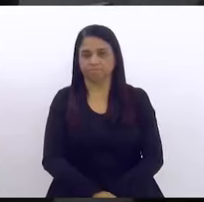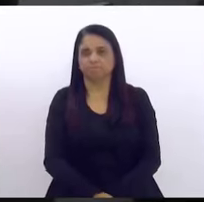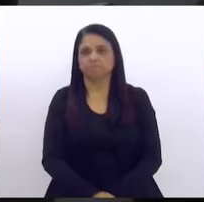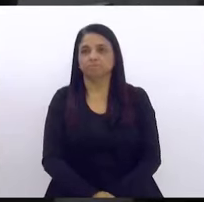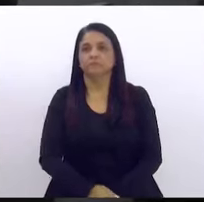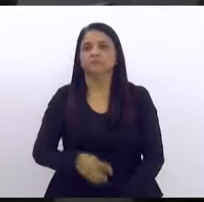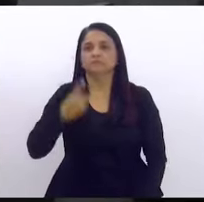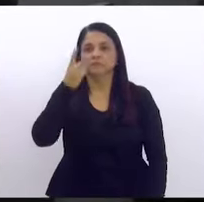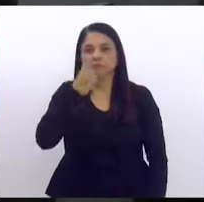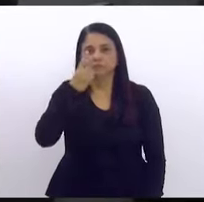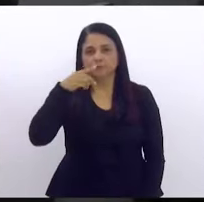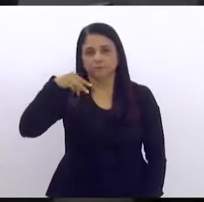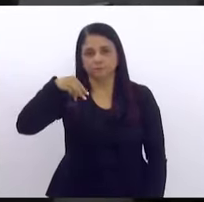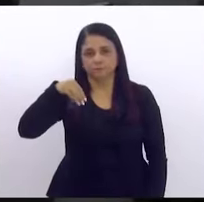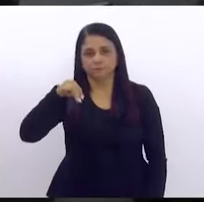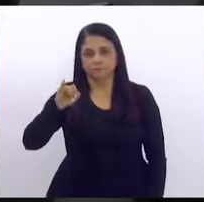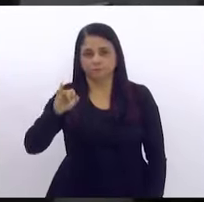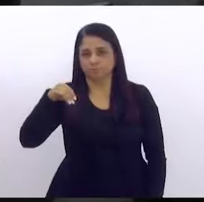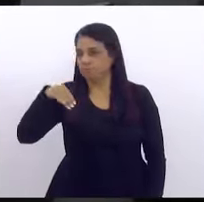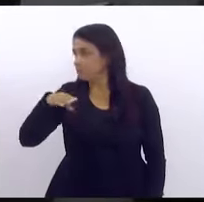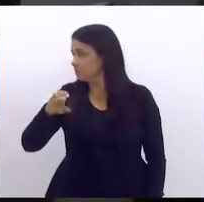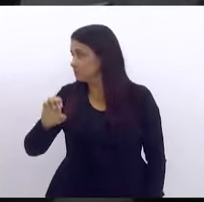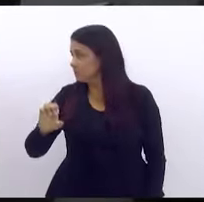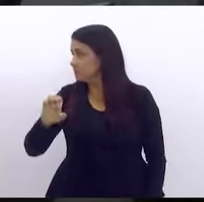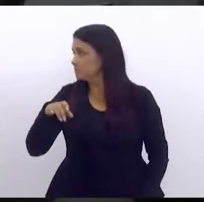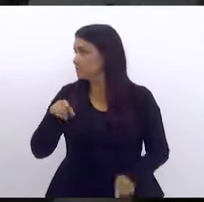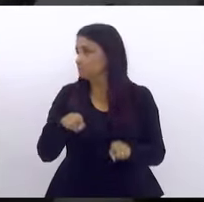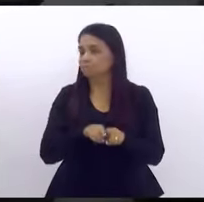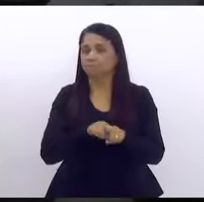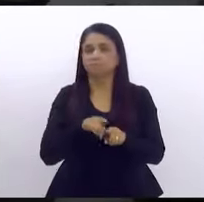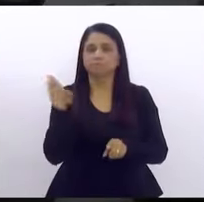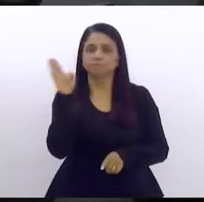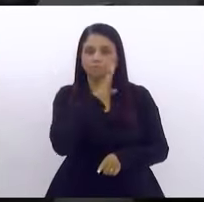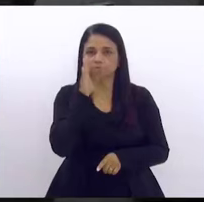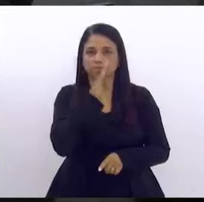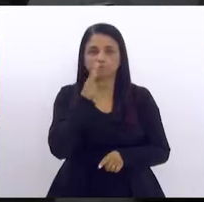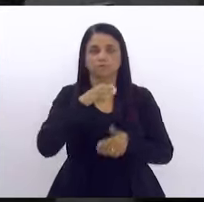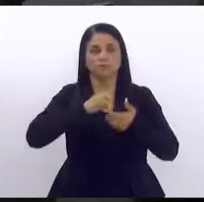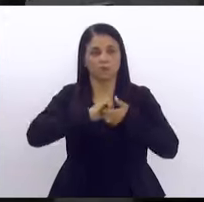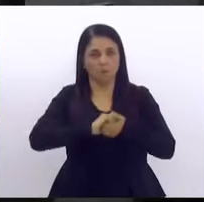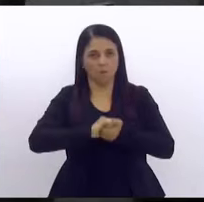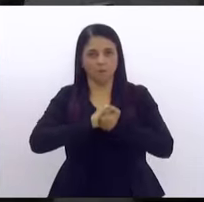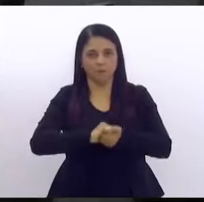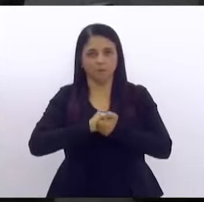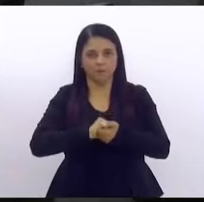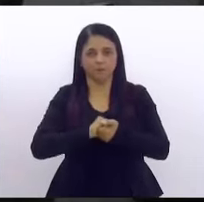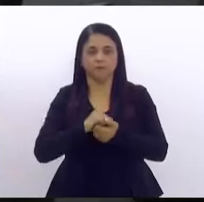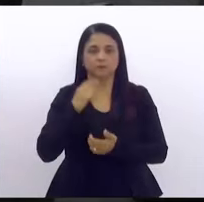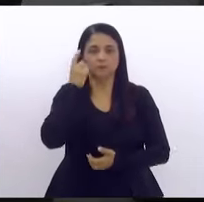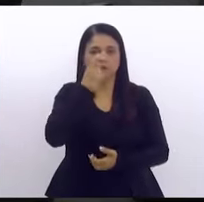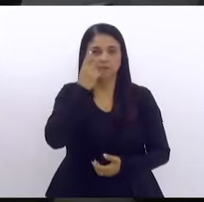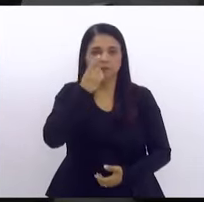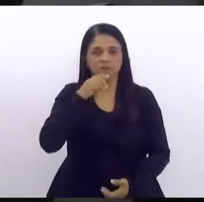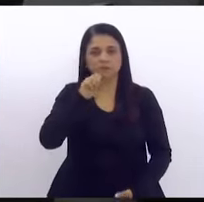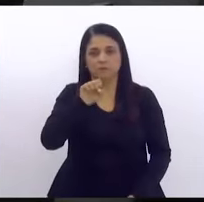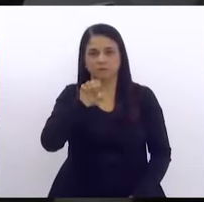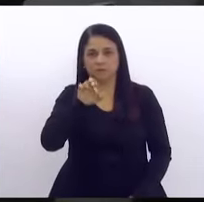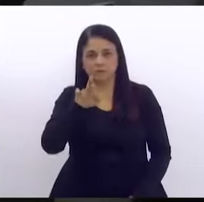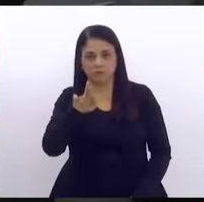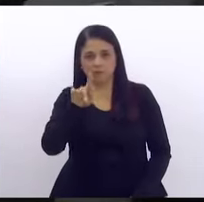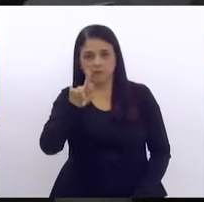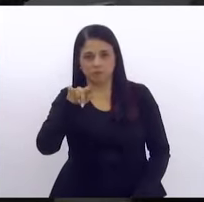Deputado Mink. Presidente, rapidamente aqui, também cumprimentando o deputado doutor Serginho,